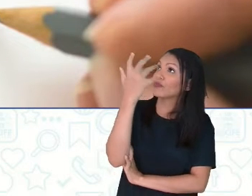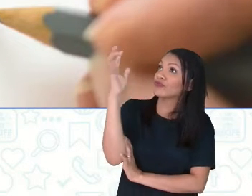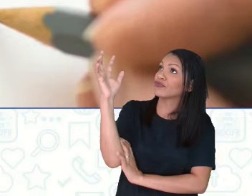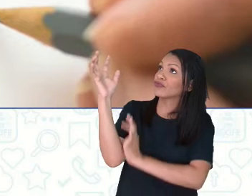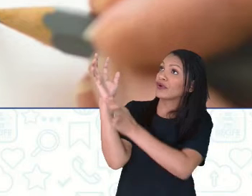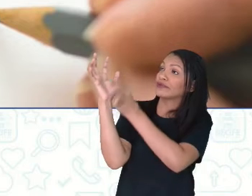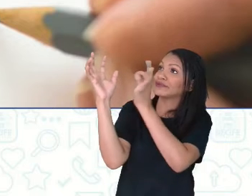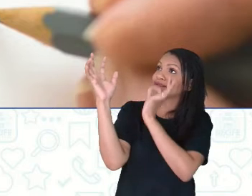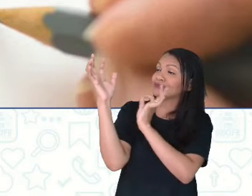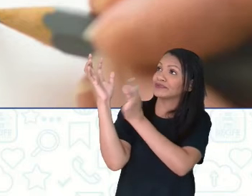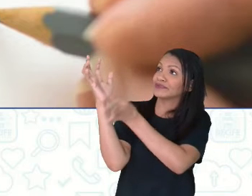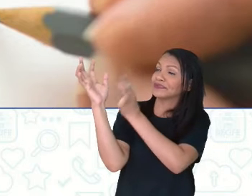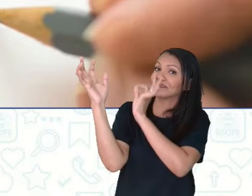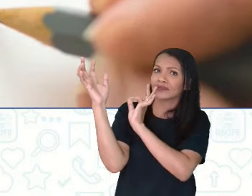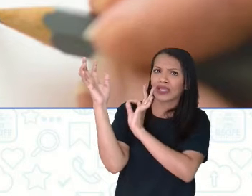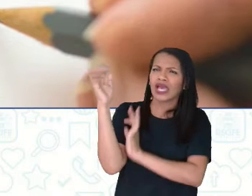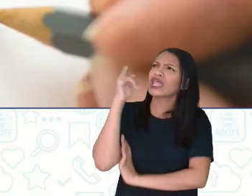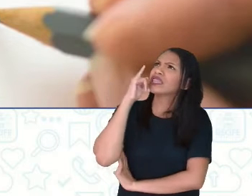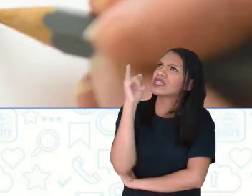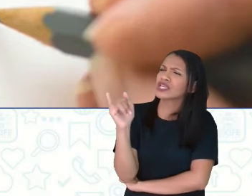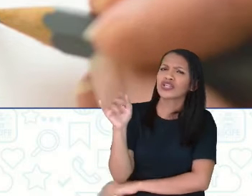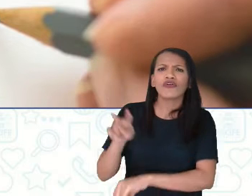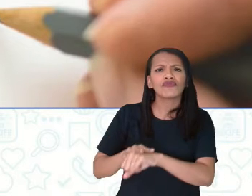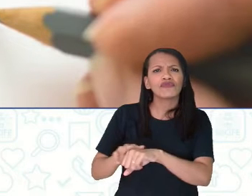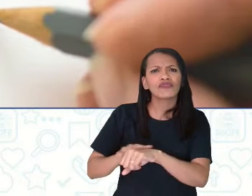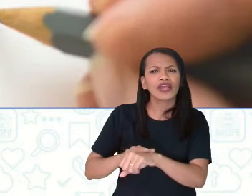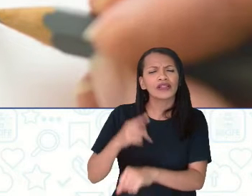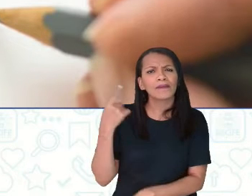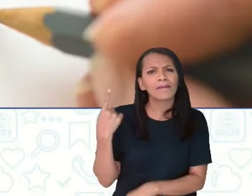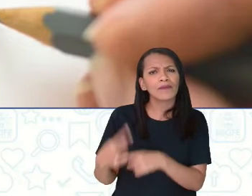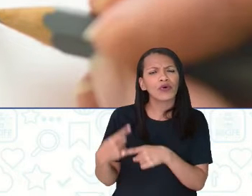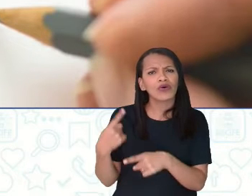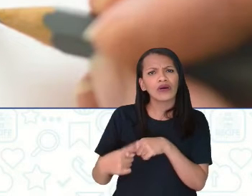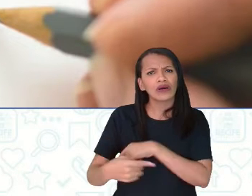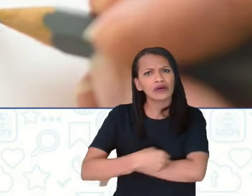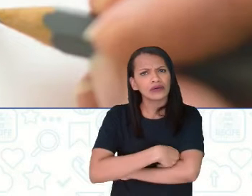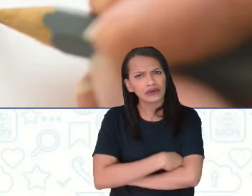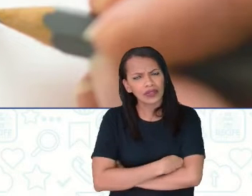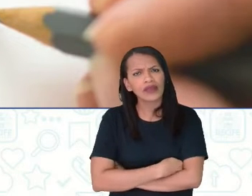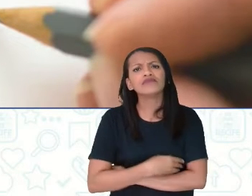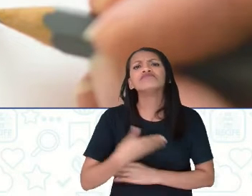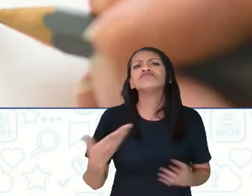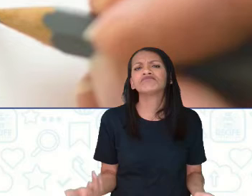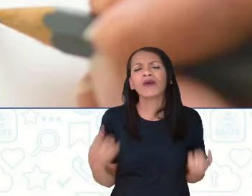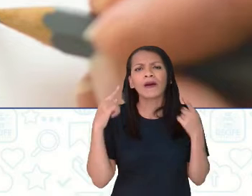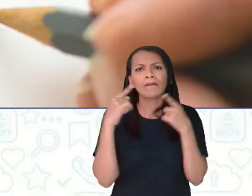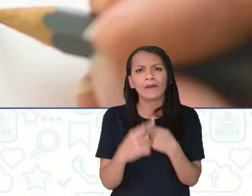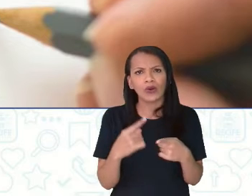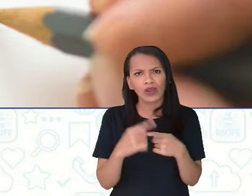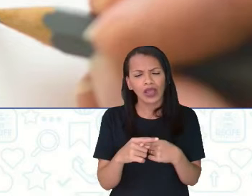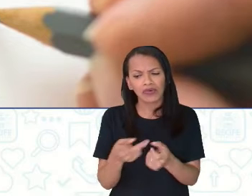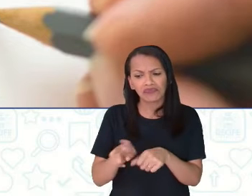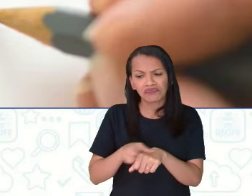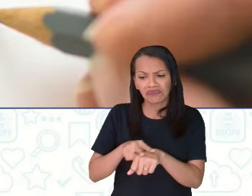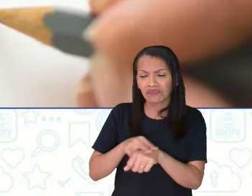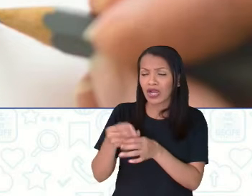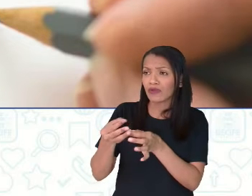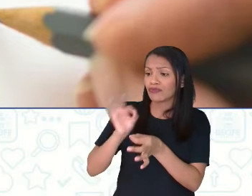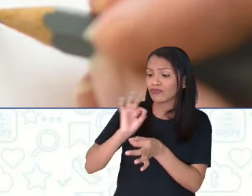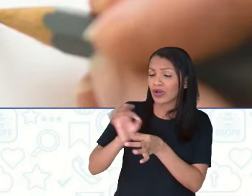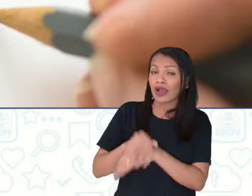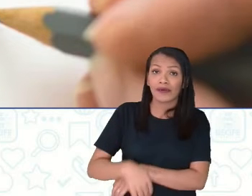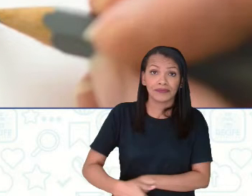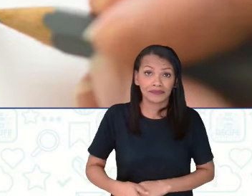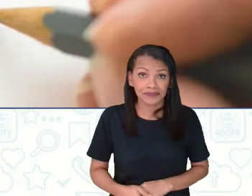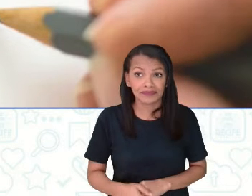diz que elas estão verdes por quê? Por que a raposa diz que as uvas estão verdes? Letra